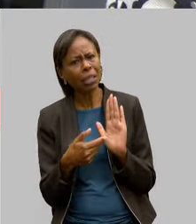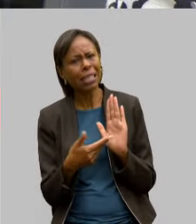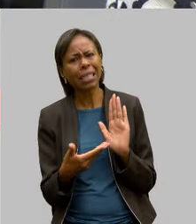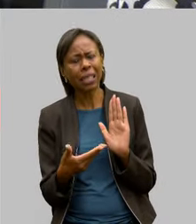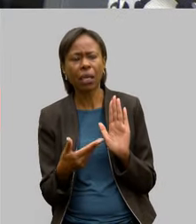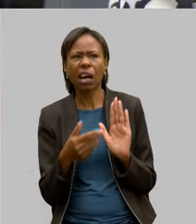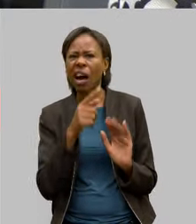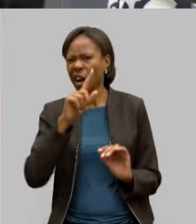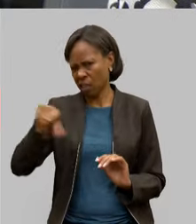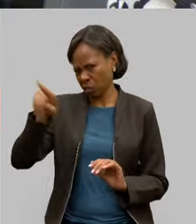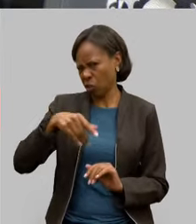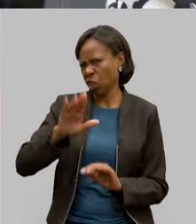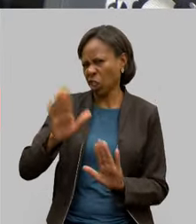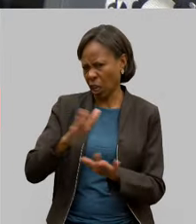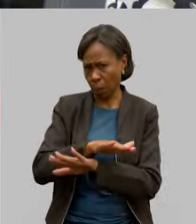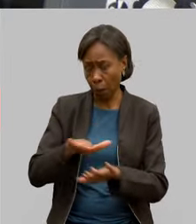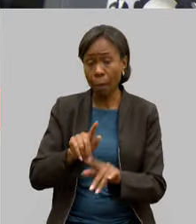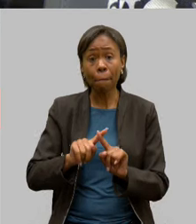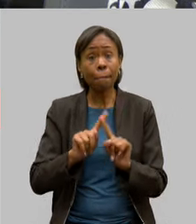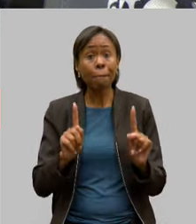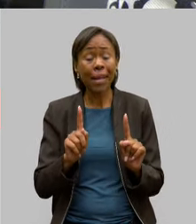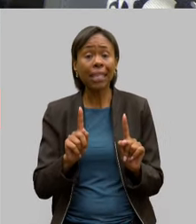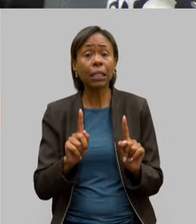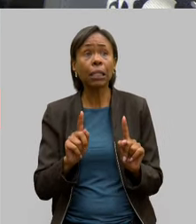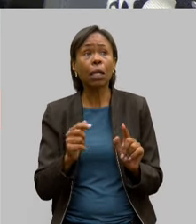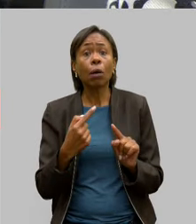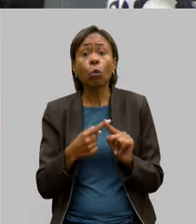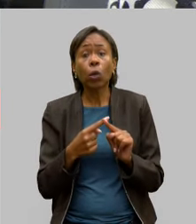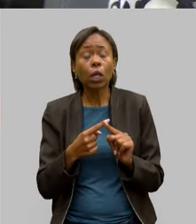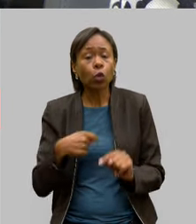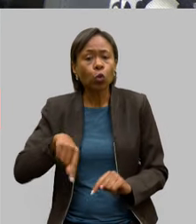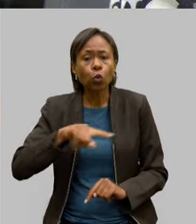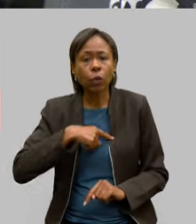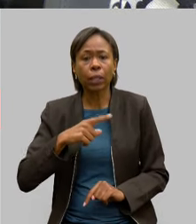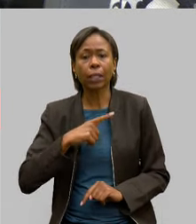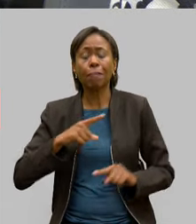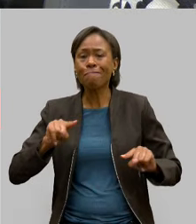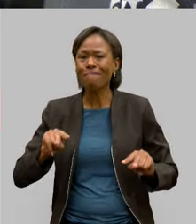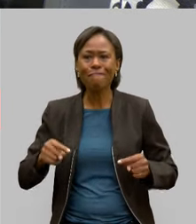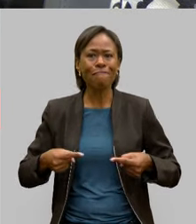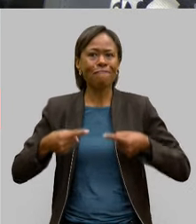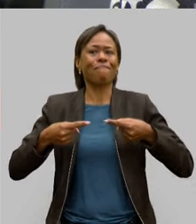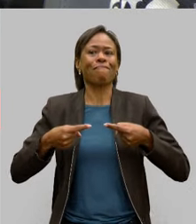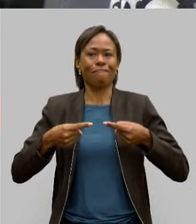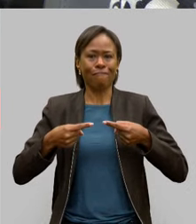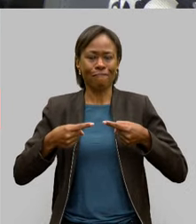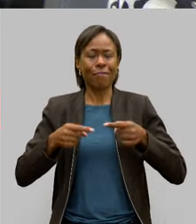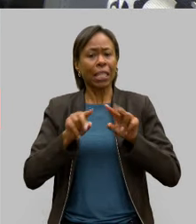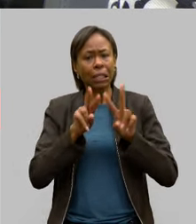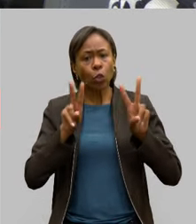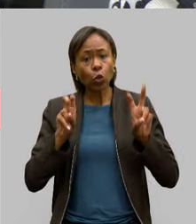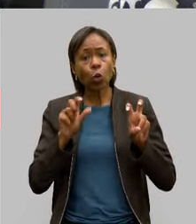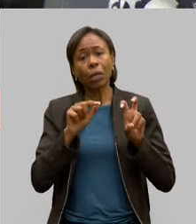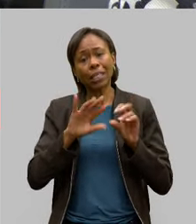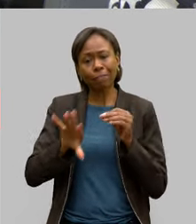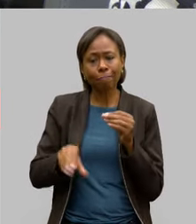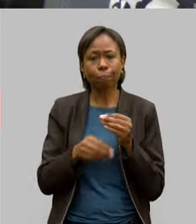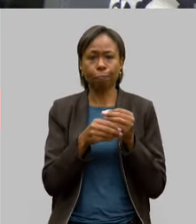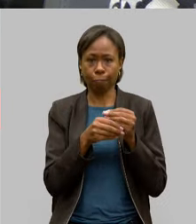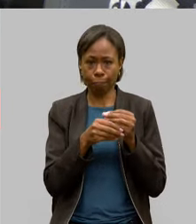enfim pro tamanho do desafio que nós temos né nessa questão da implementação